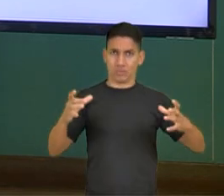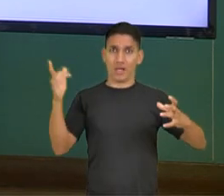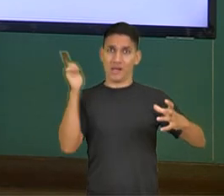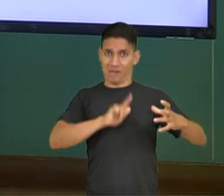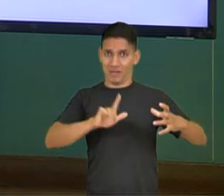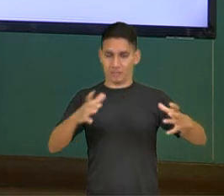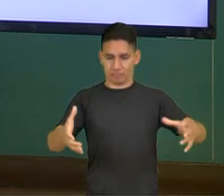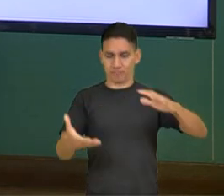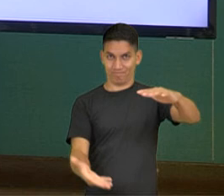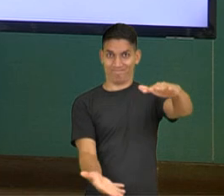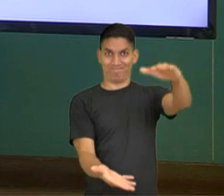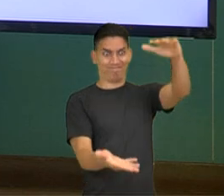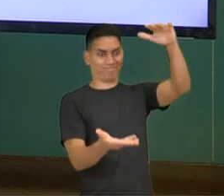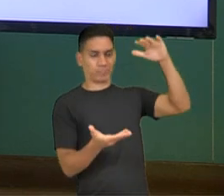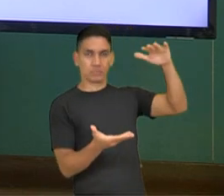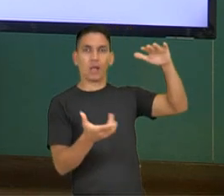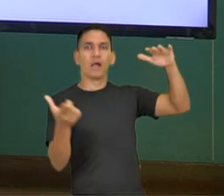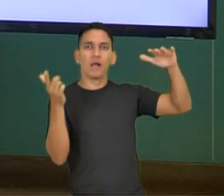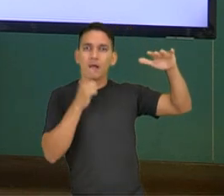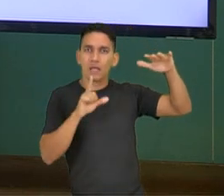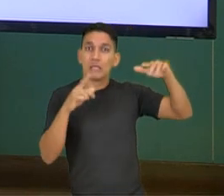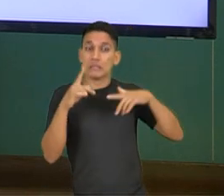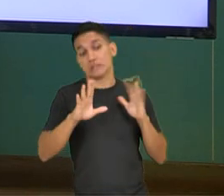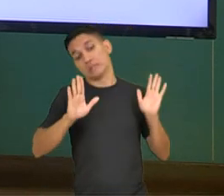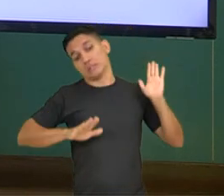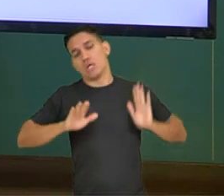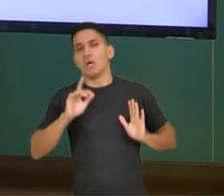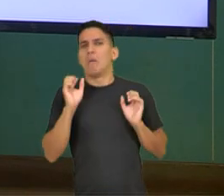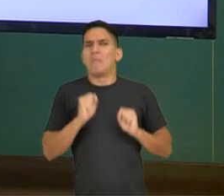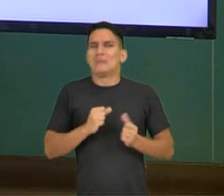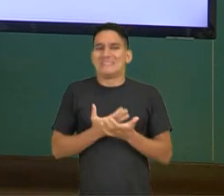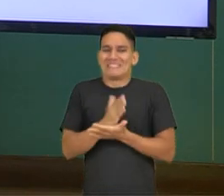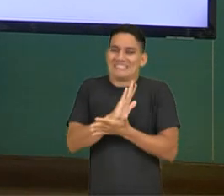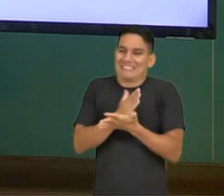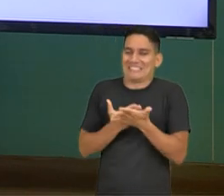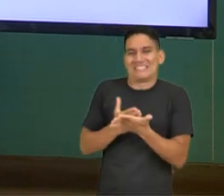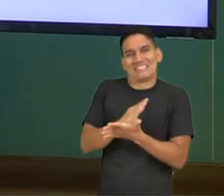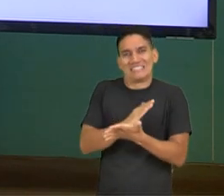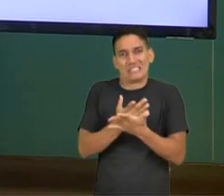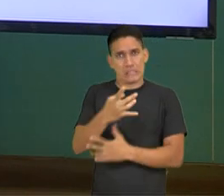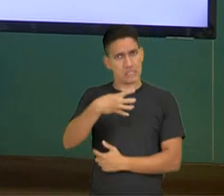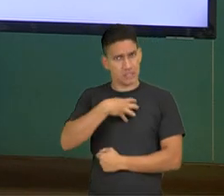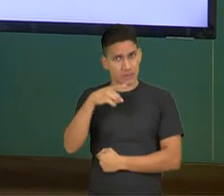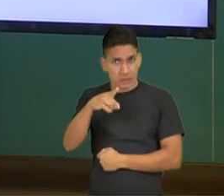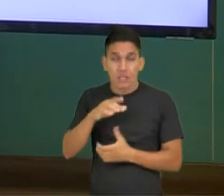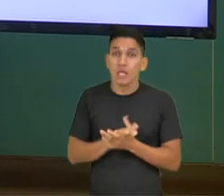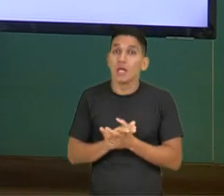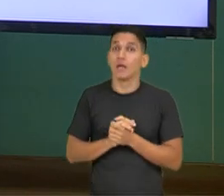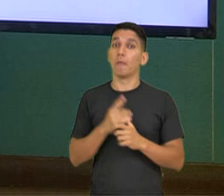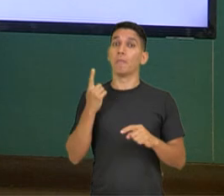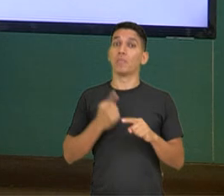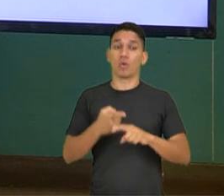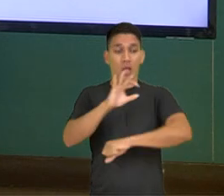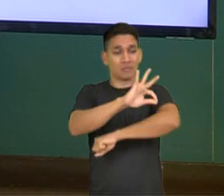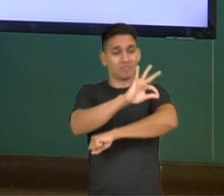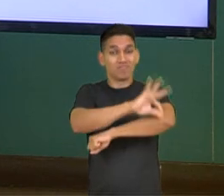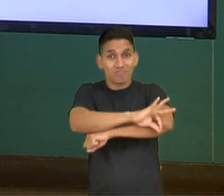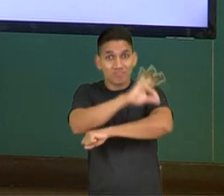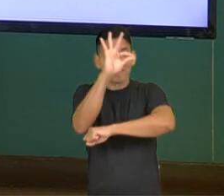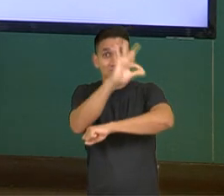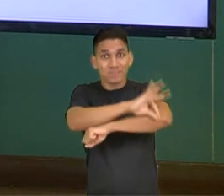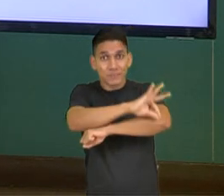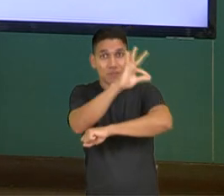cru, certamente isso pode até ser um incômodo para você. O petróleo cru, ele não